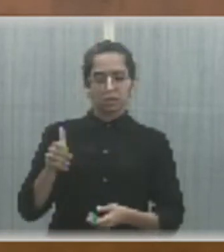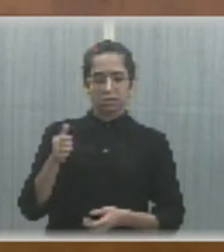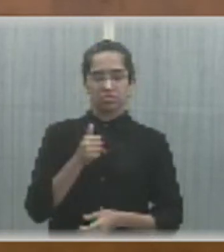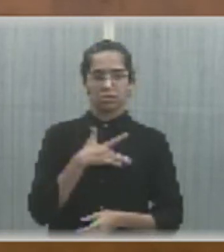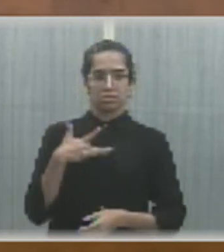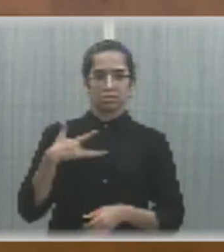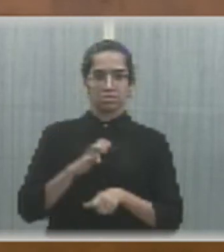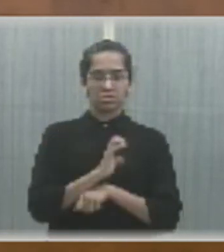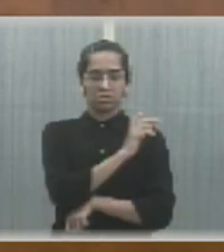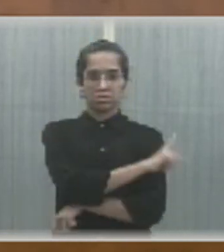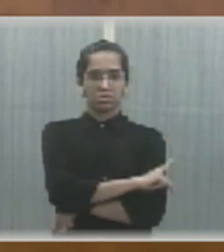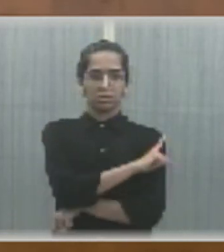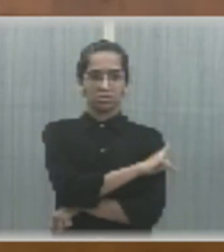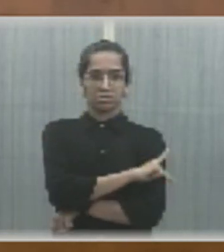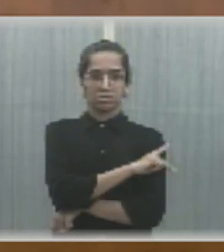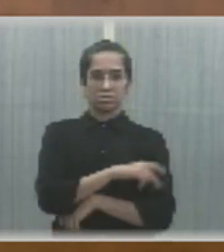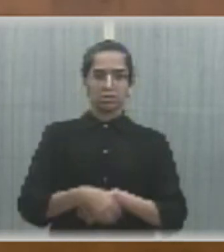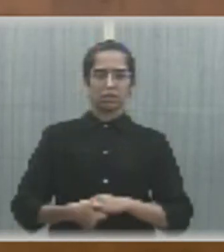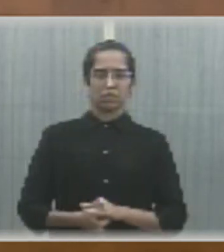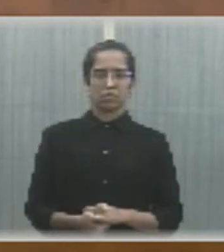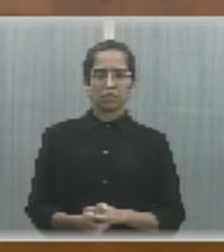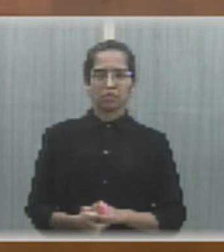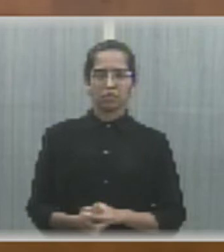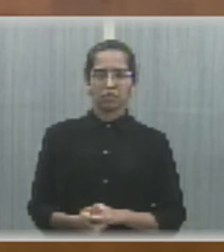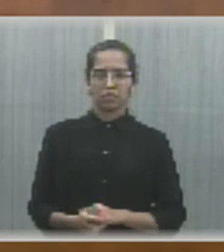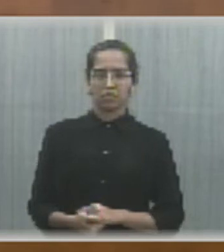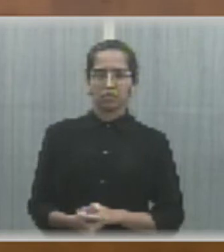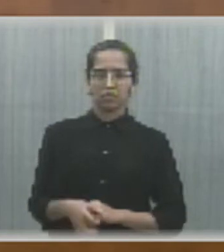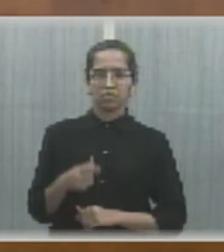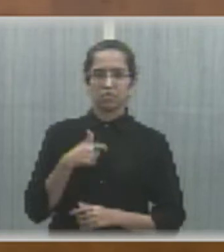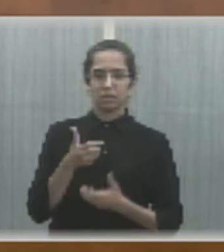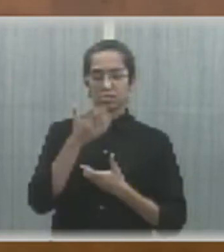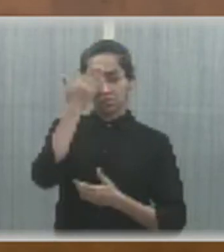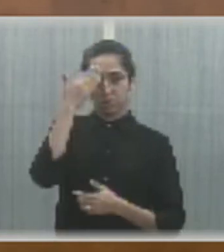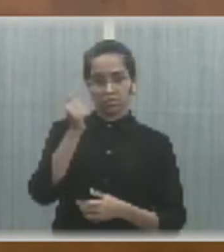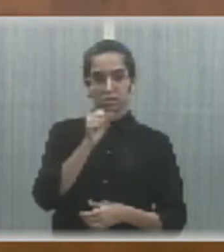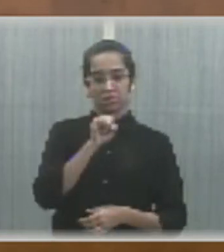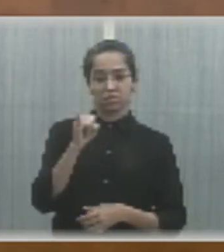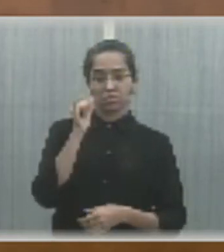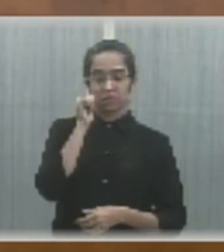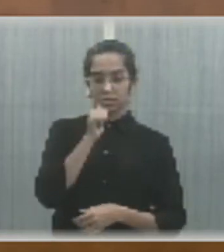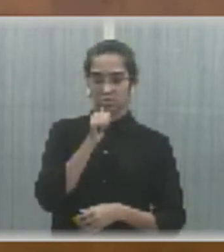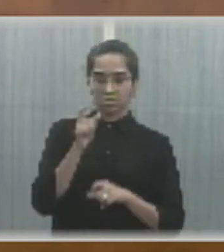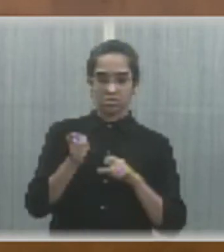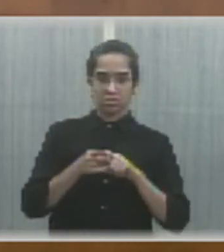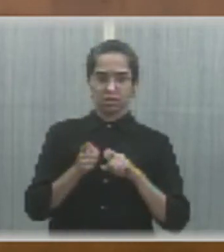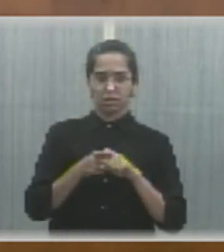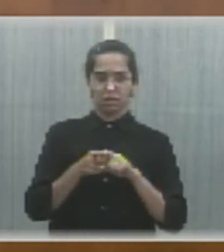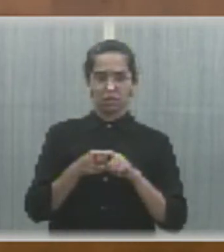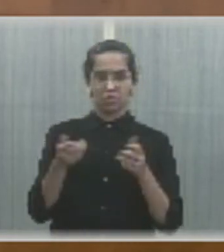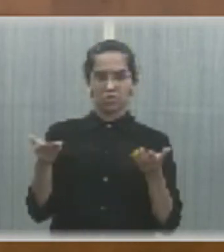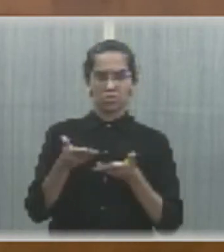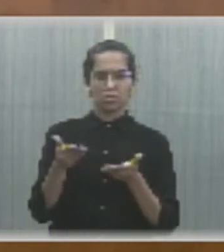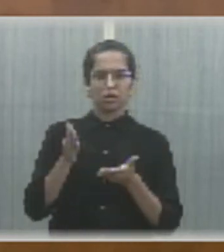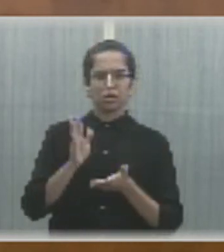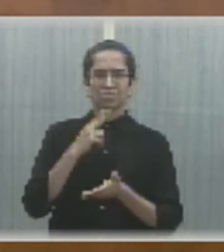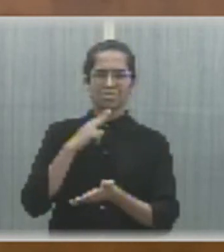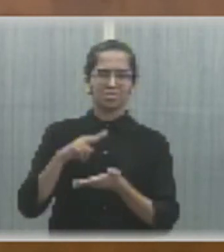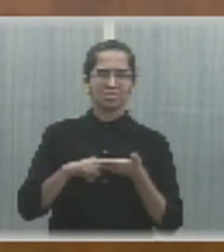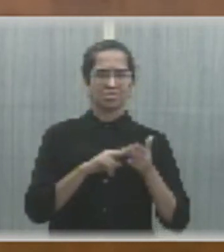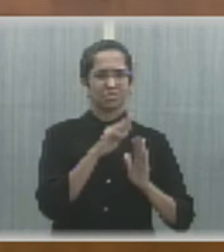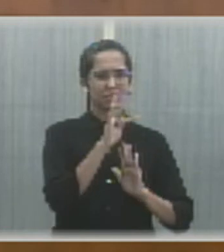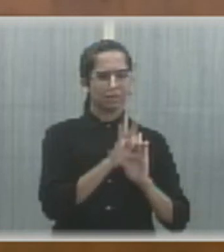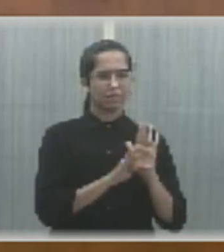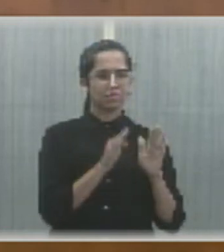estado do Piauí. E aí, eu gostaria de saber se essa médica que tanto anda, hoje mesmo eu recebi texto, que anda